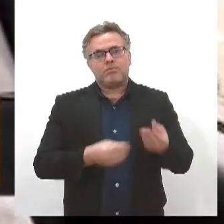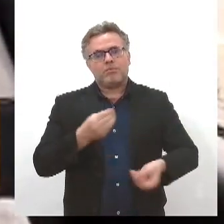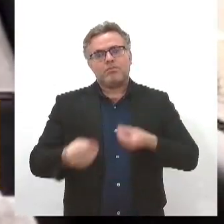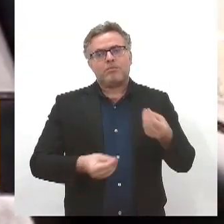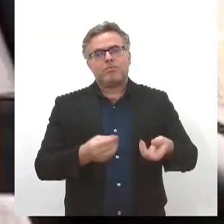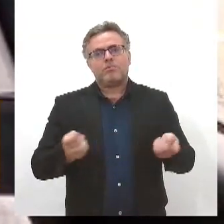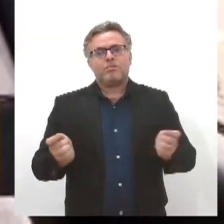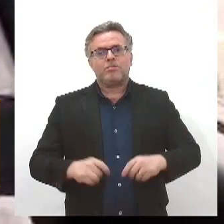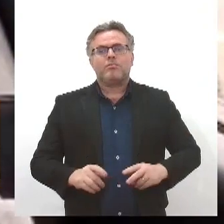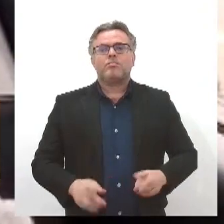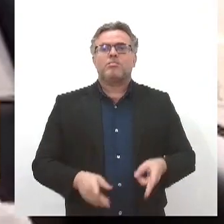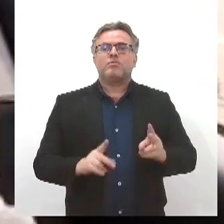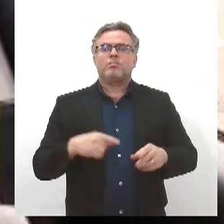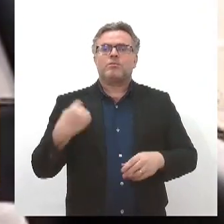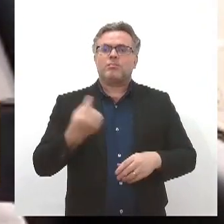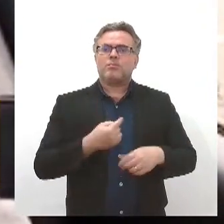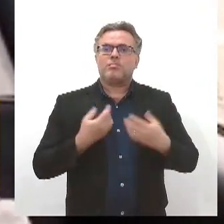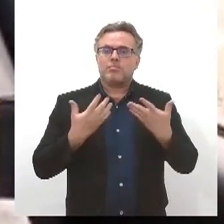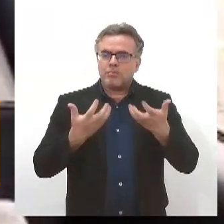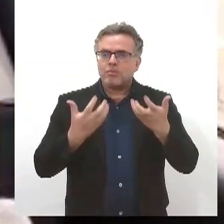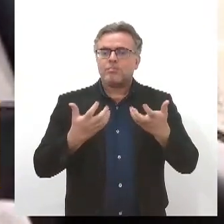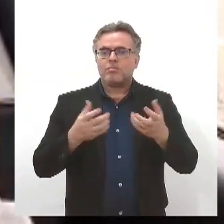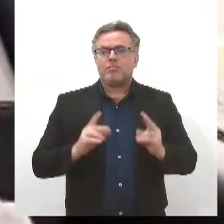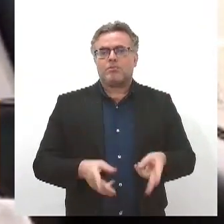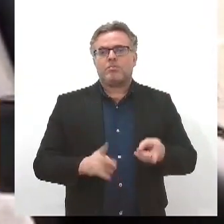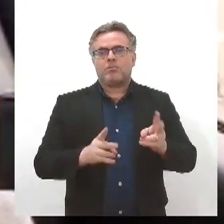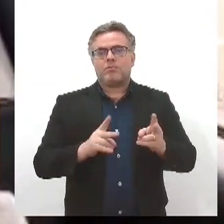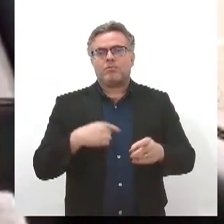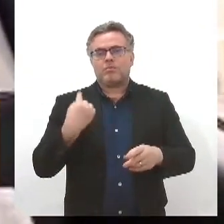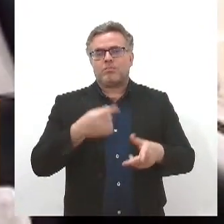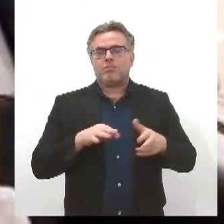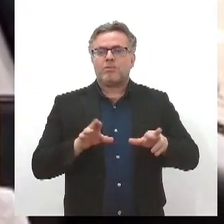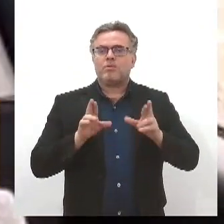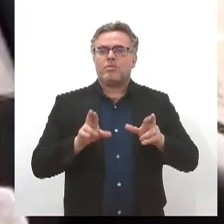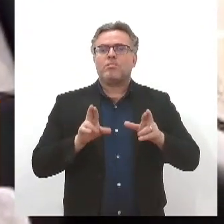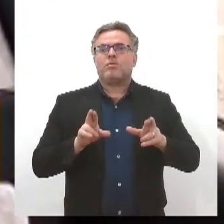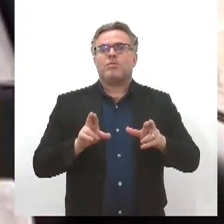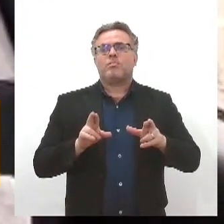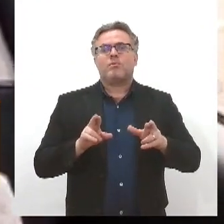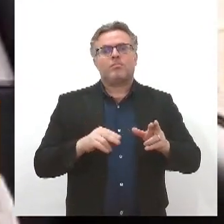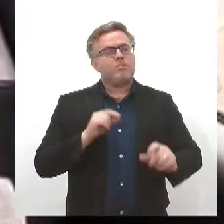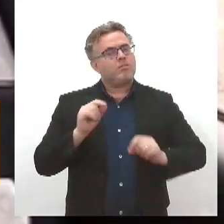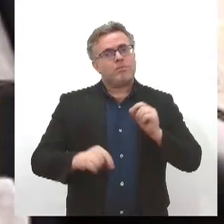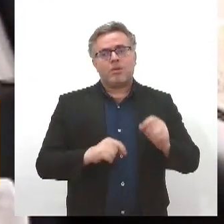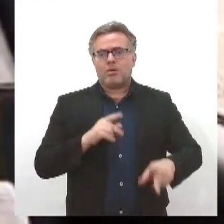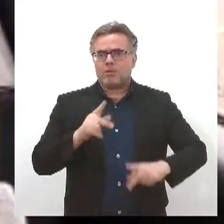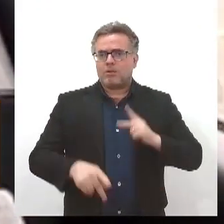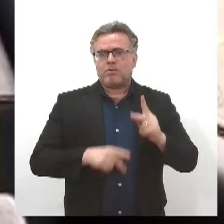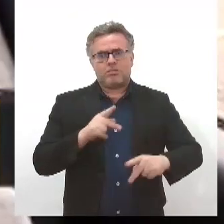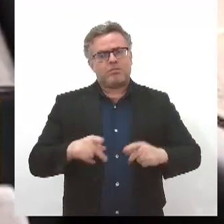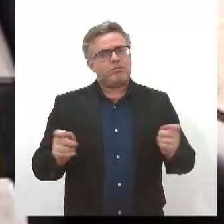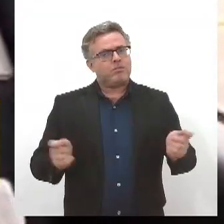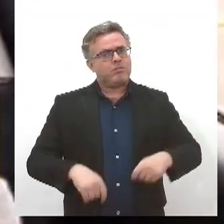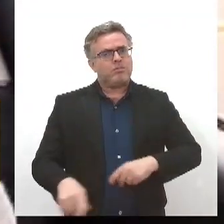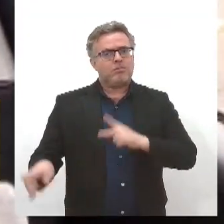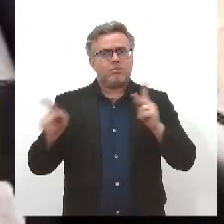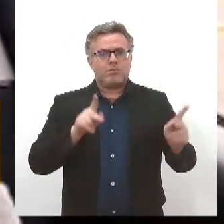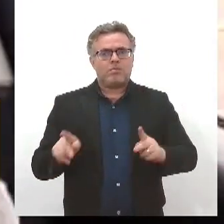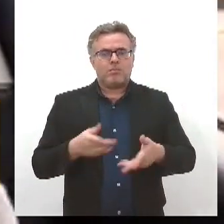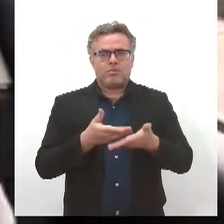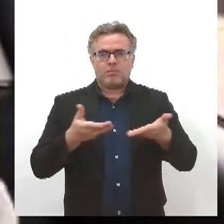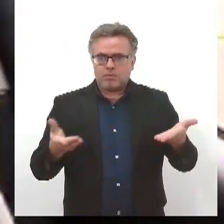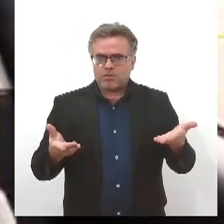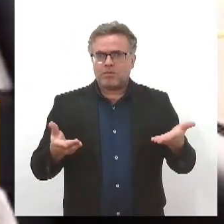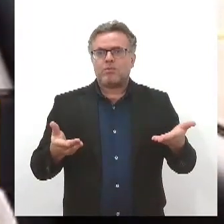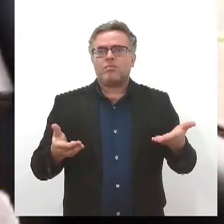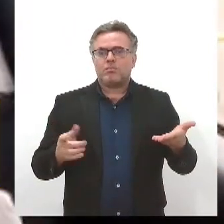o que a gente realmente fica admirado é que as pessoas vão, em paz para poder brincar o carnaval. Inclusive, a gente faz